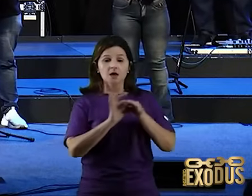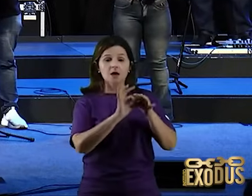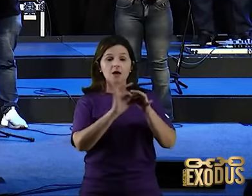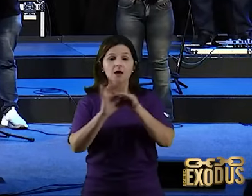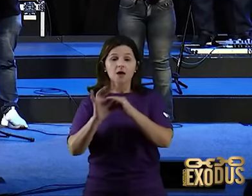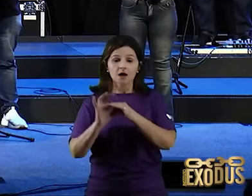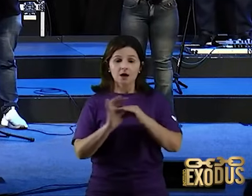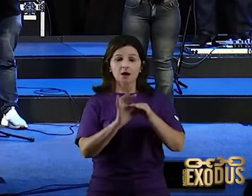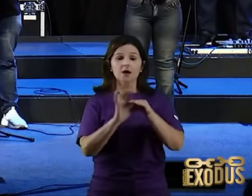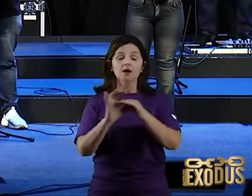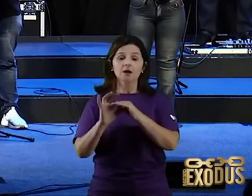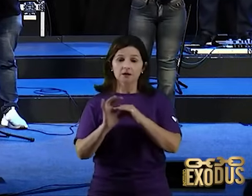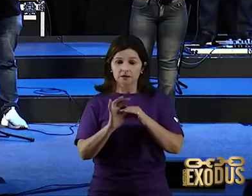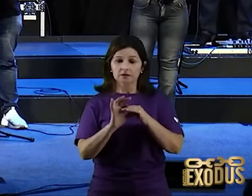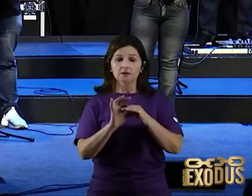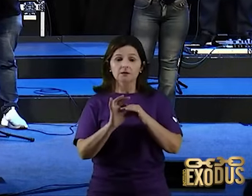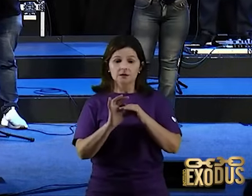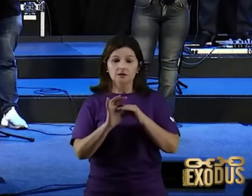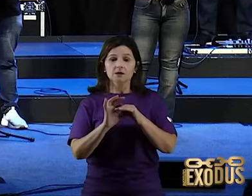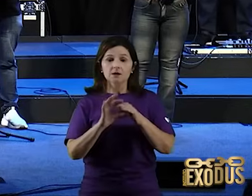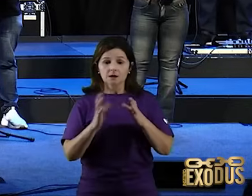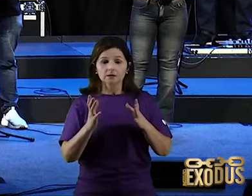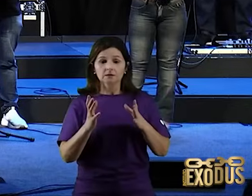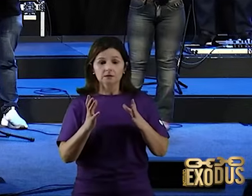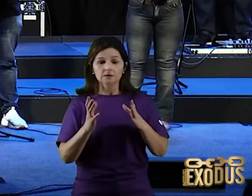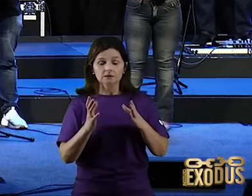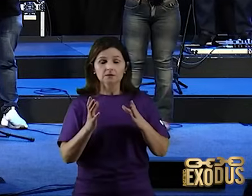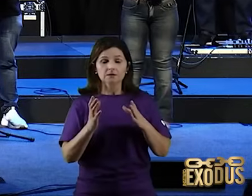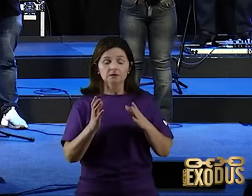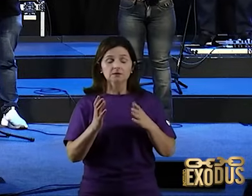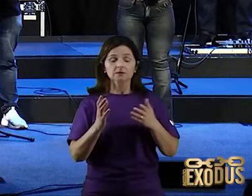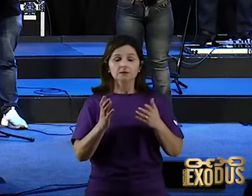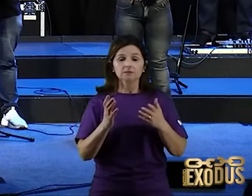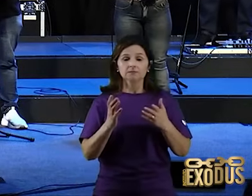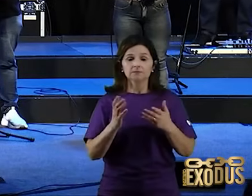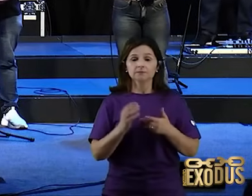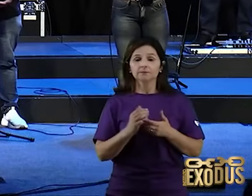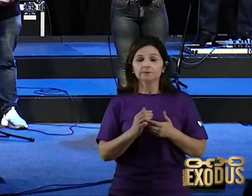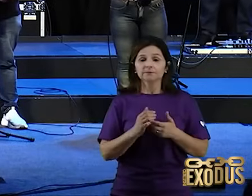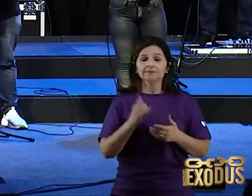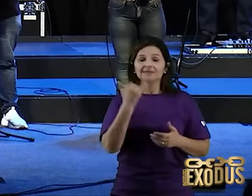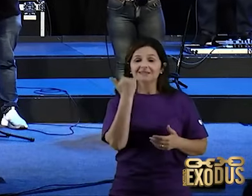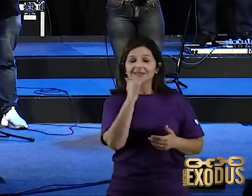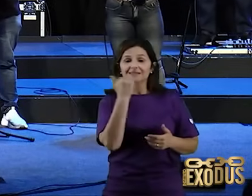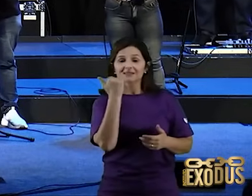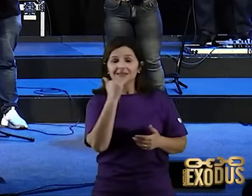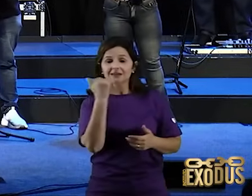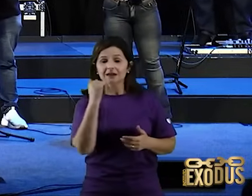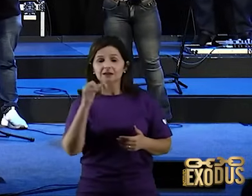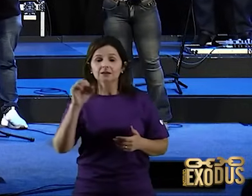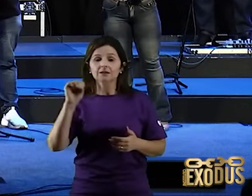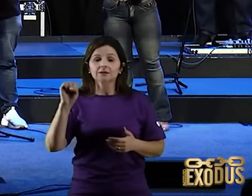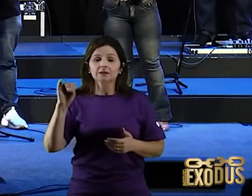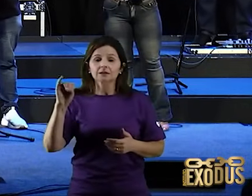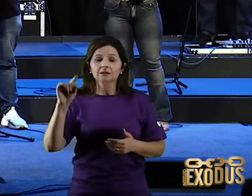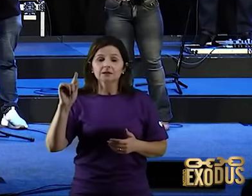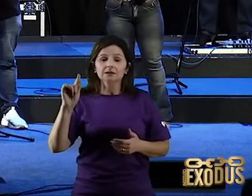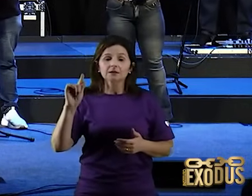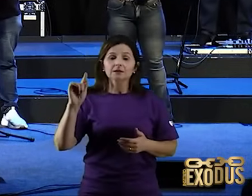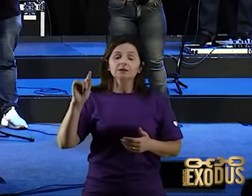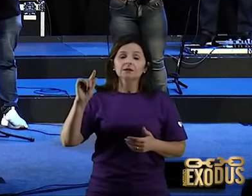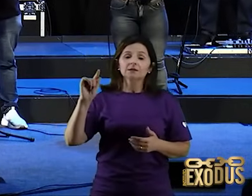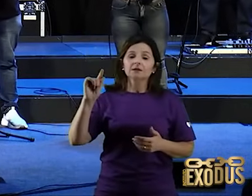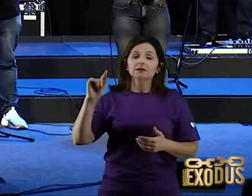abimeleque duas vezes Isaque com sequen Jacó com labão todos